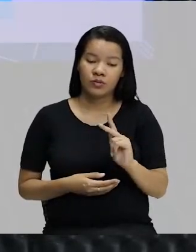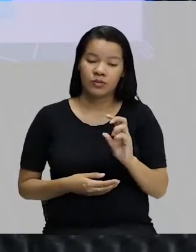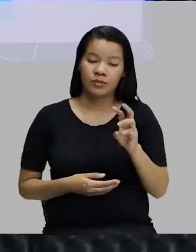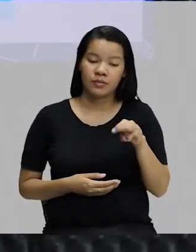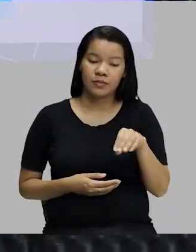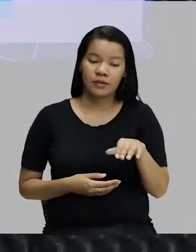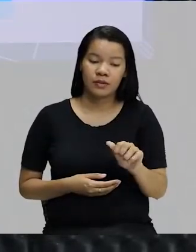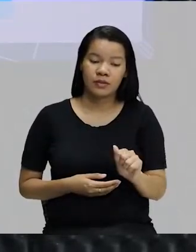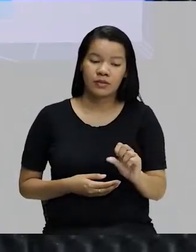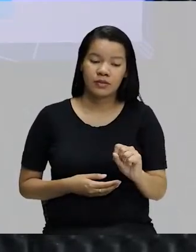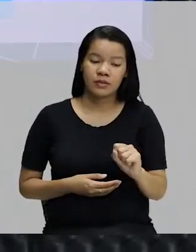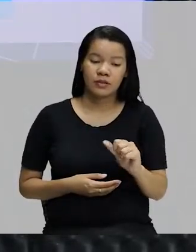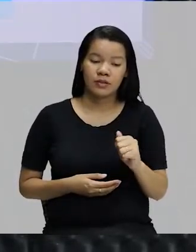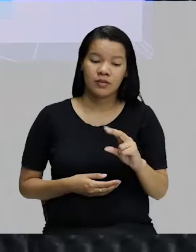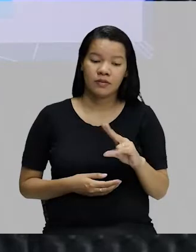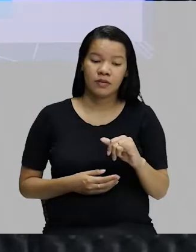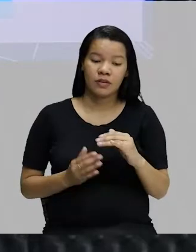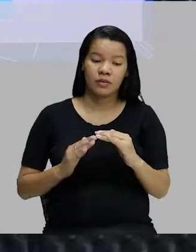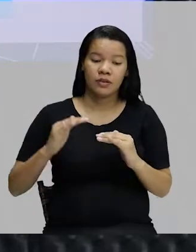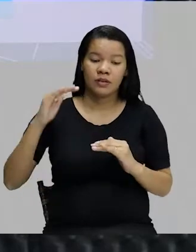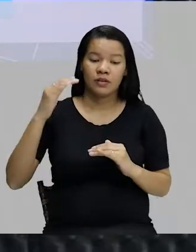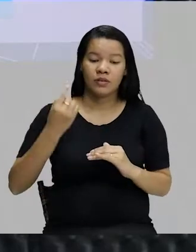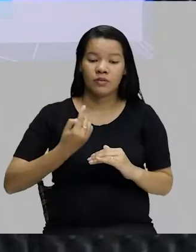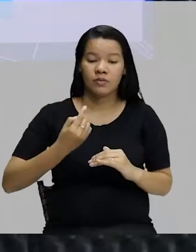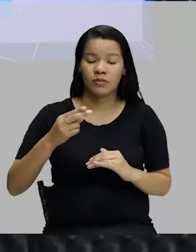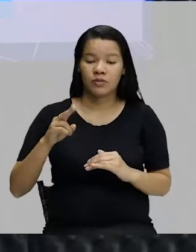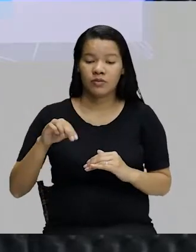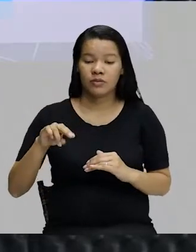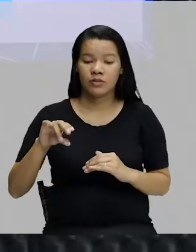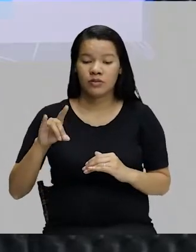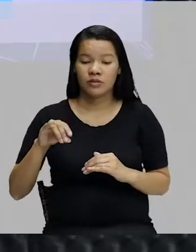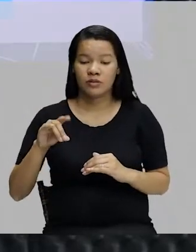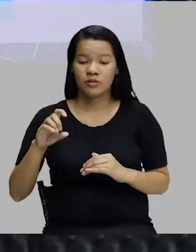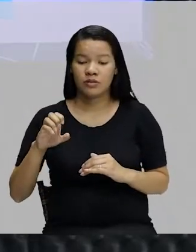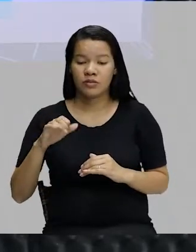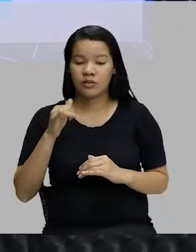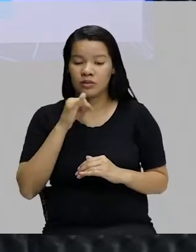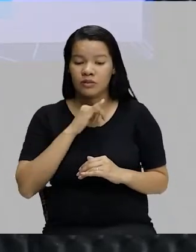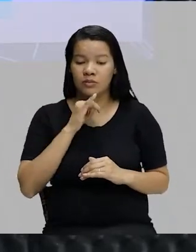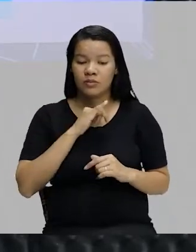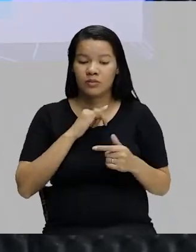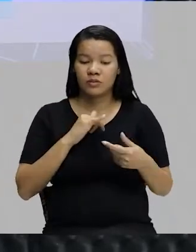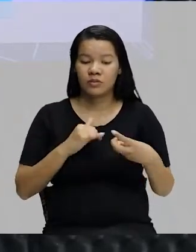massa vai aumentar em uma unidade. 238 mais 1,